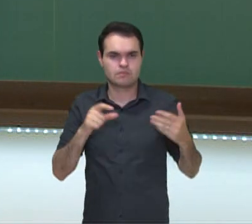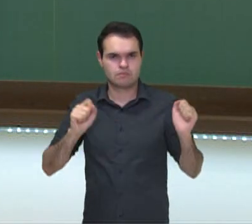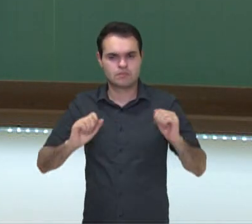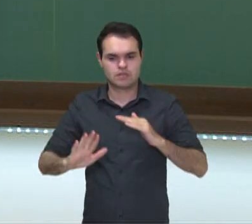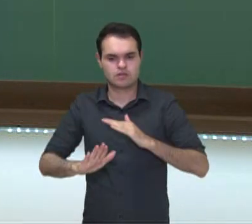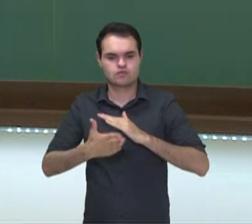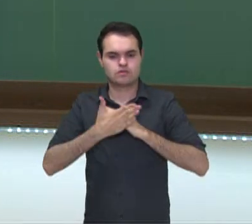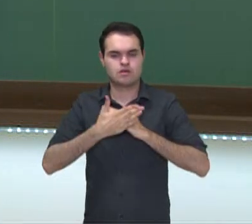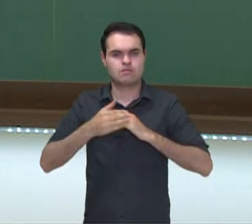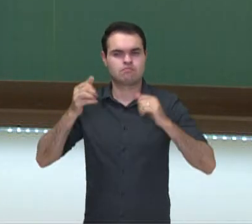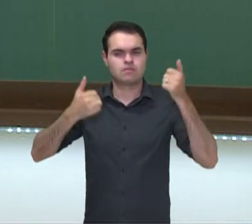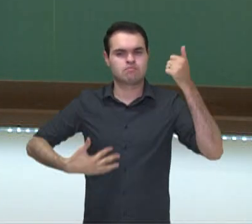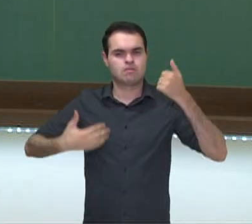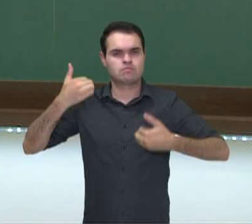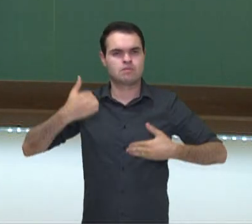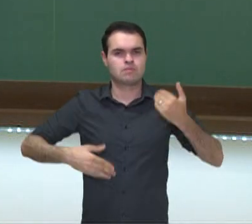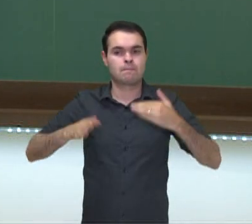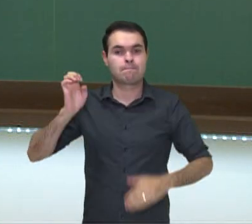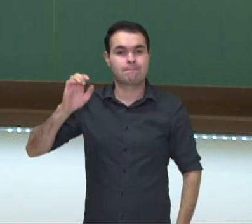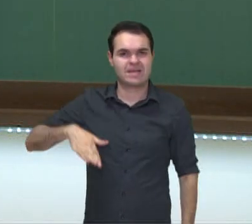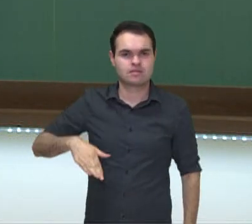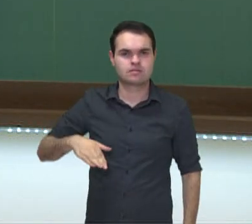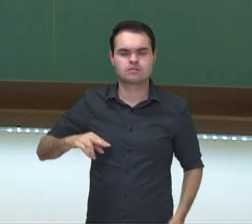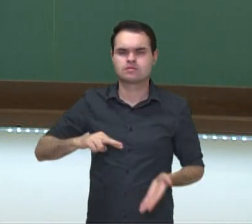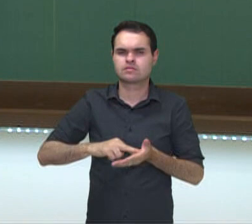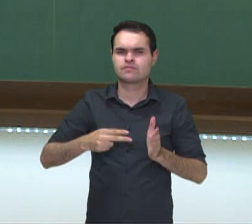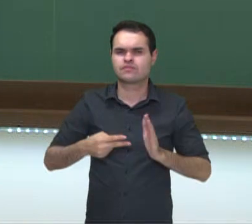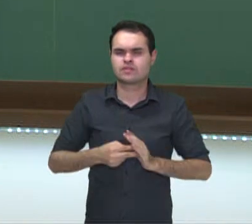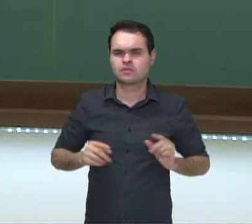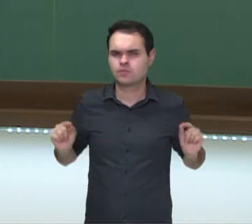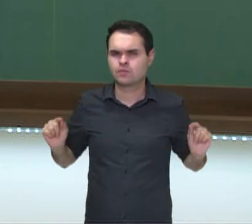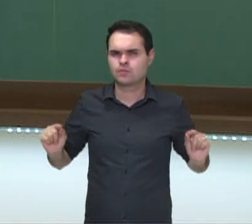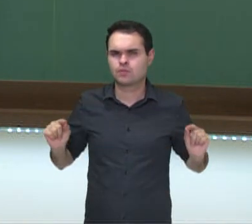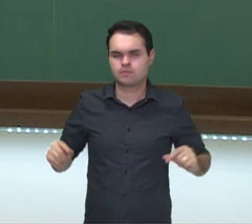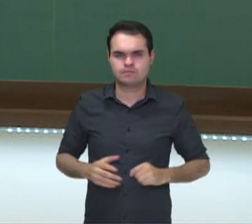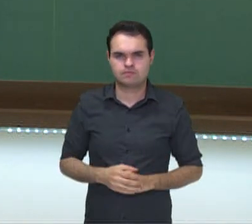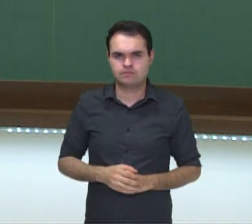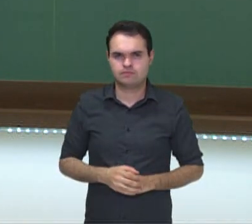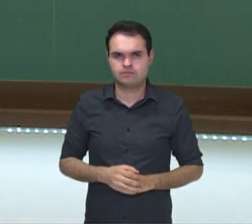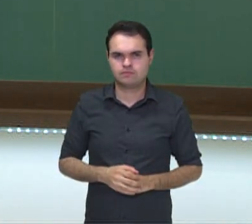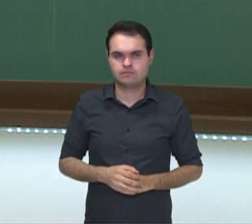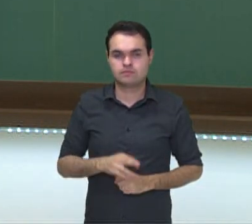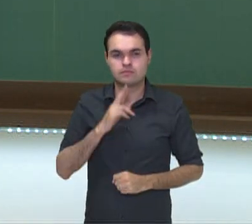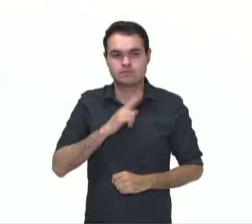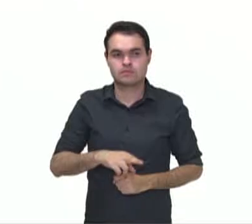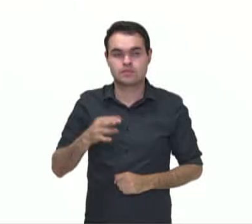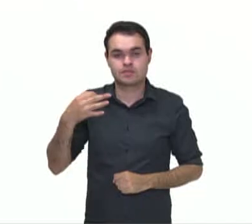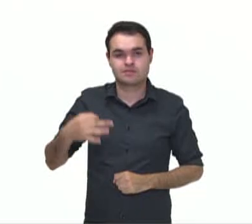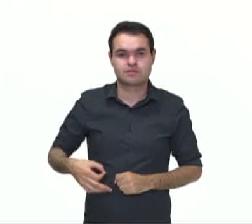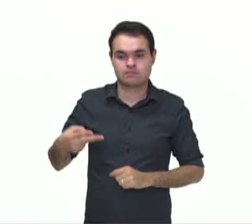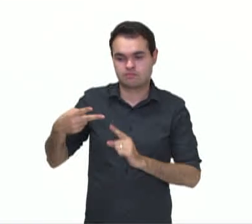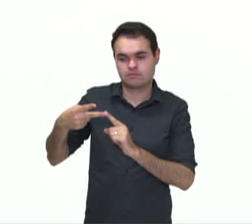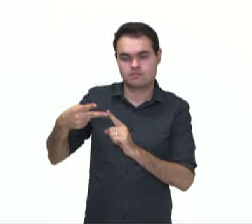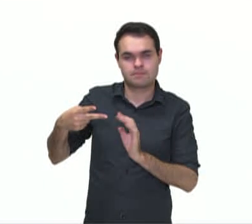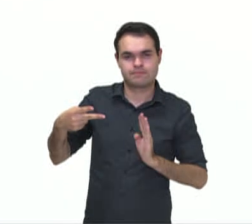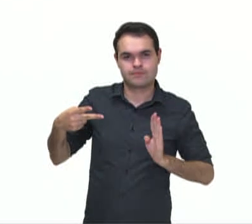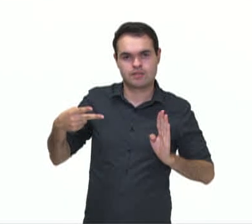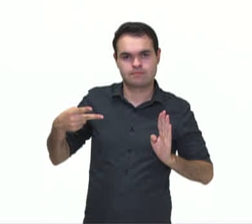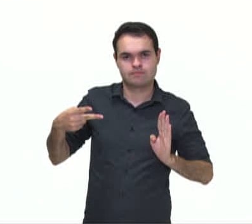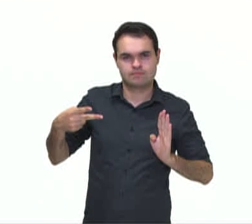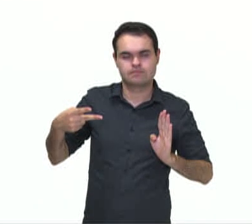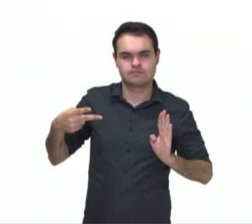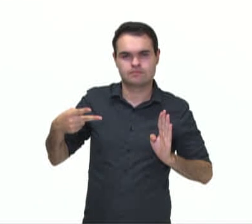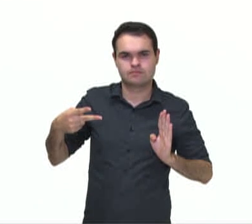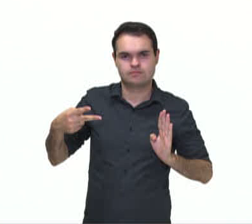falar bem em público. O que será que isso significa, hein? Vamos lá. A resposta correta é a alternativa